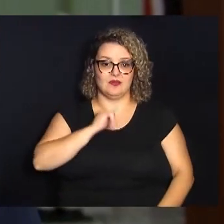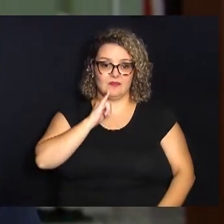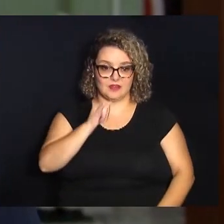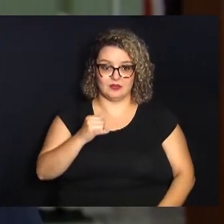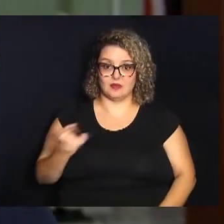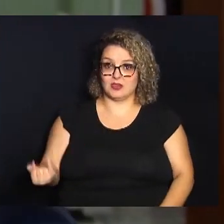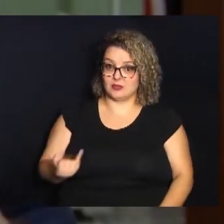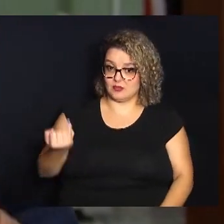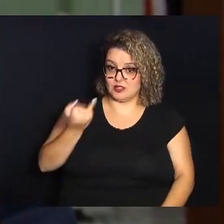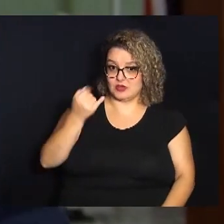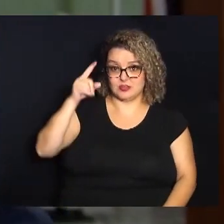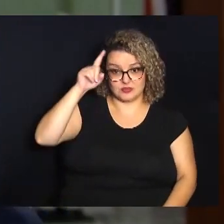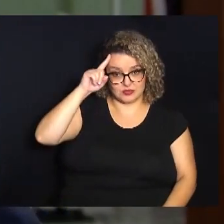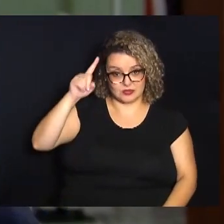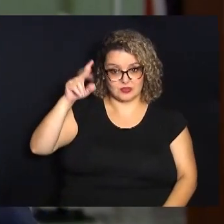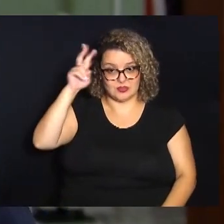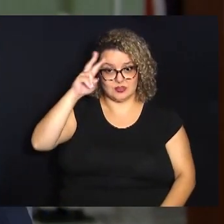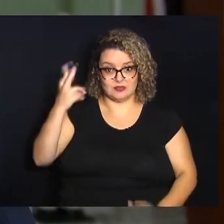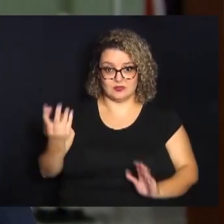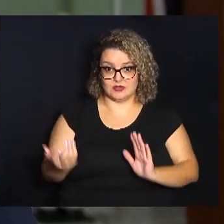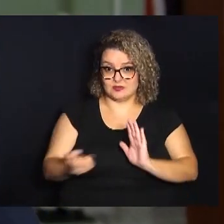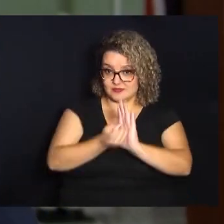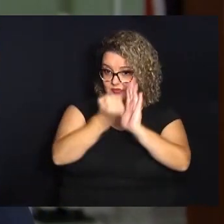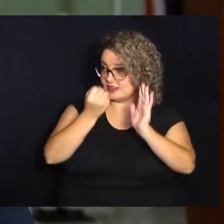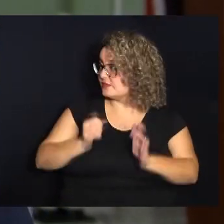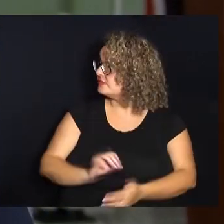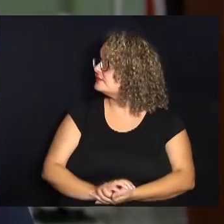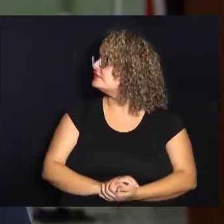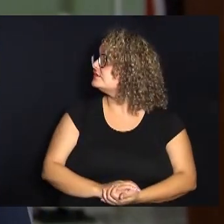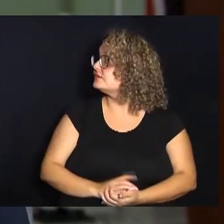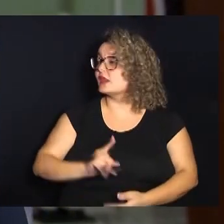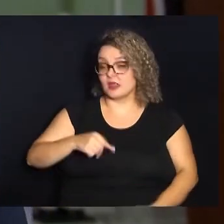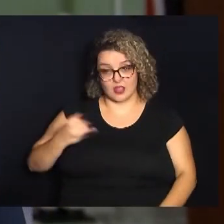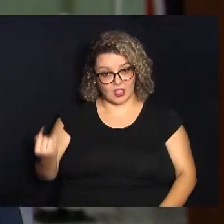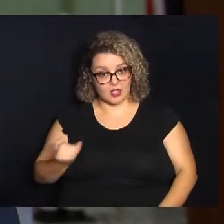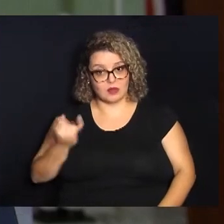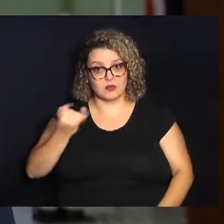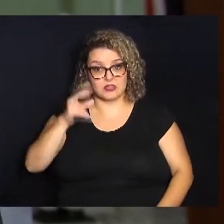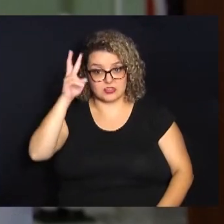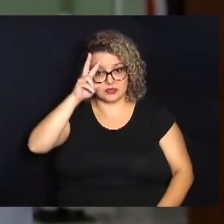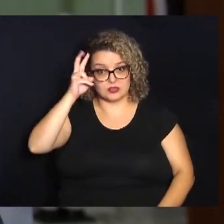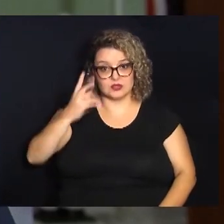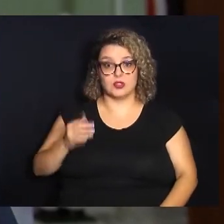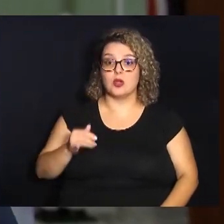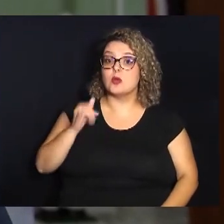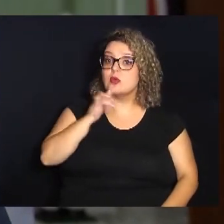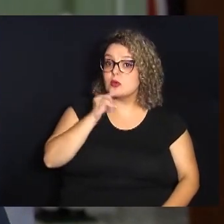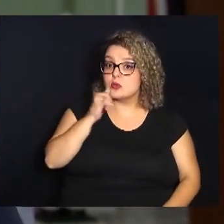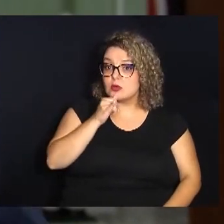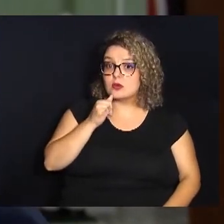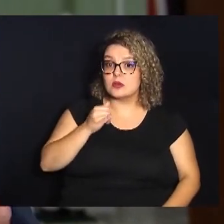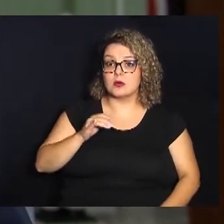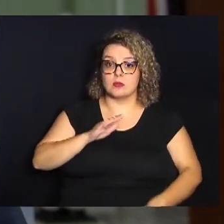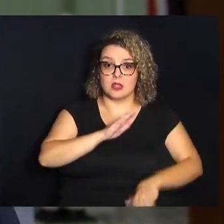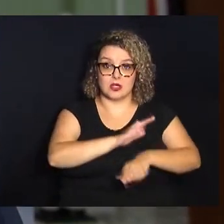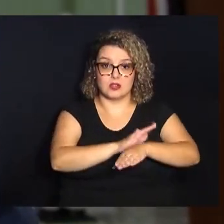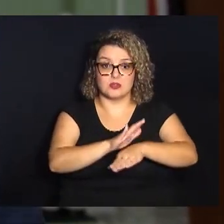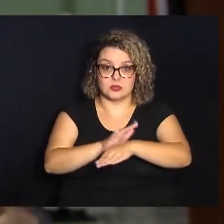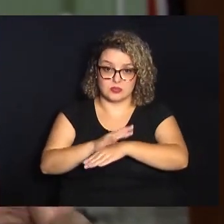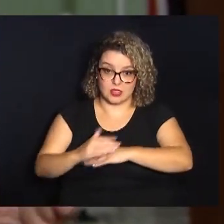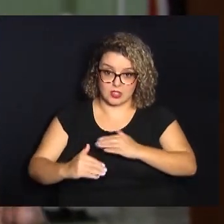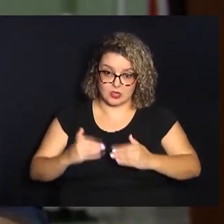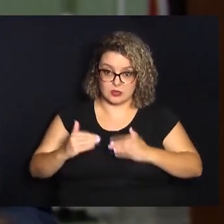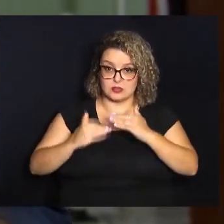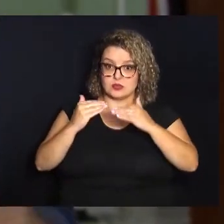É importante a gente relembrar que os italianos deram a sua contribuição para o desenvolvimento de Campinas e do Brasil.